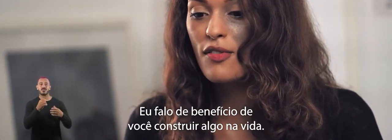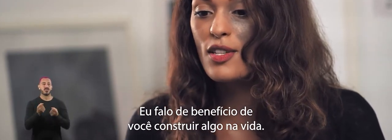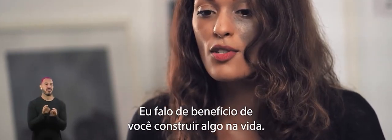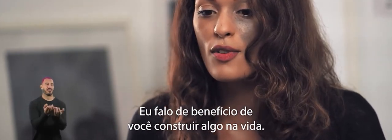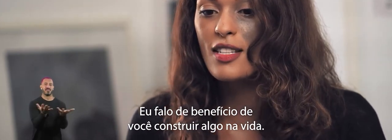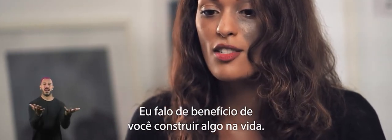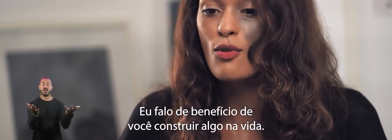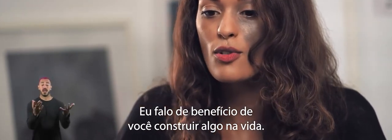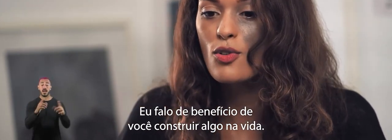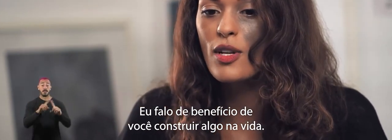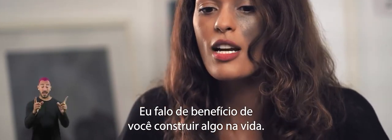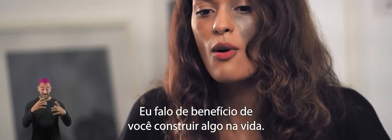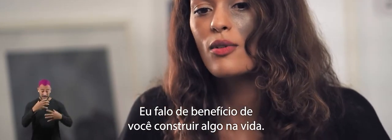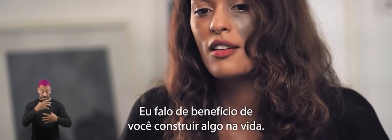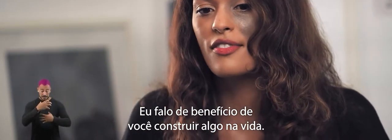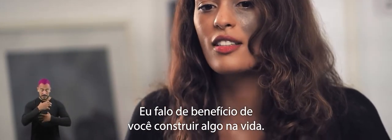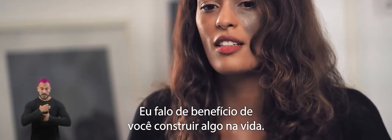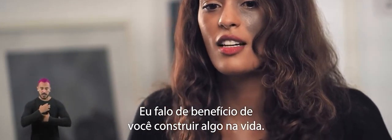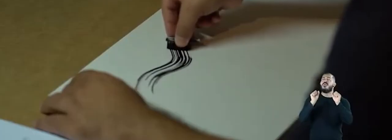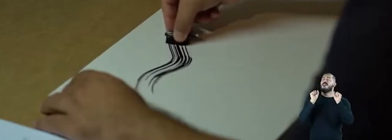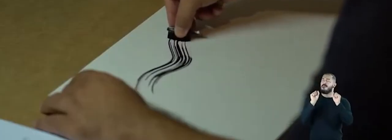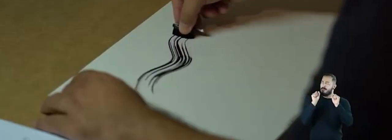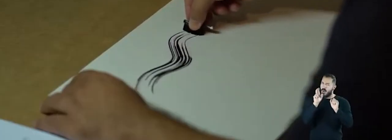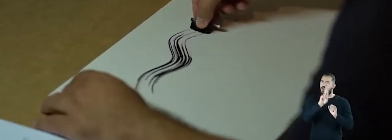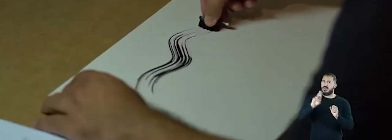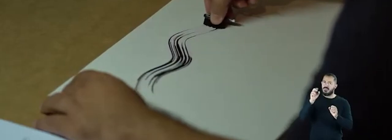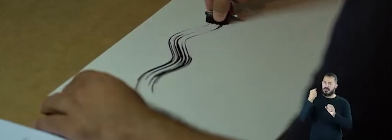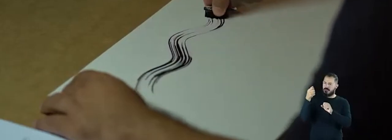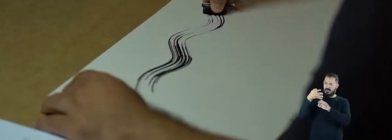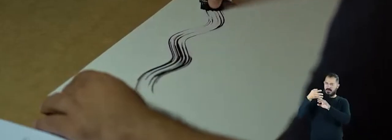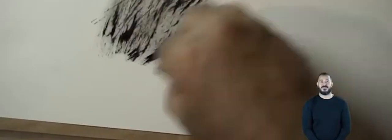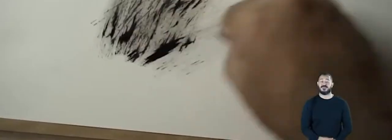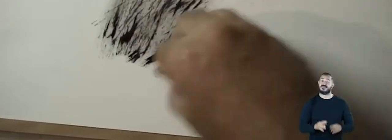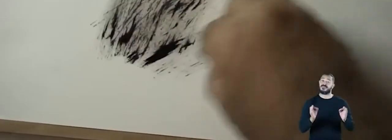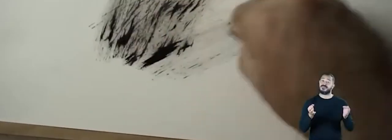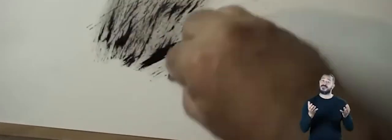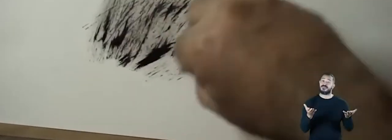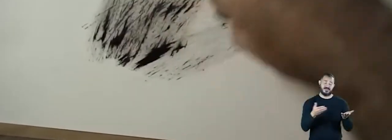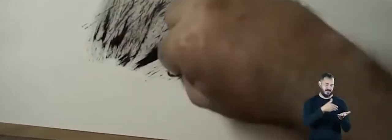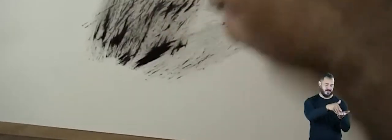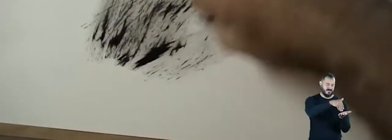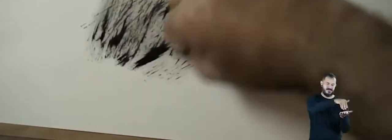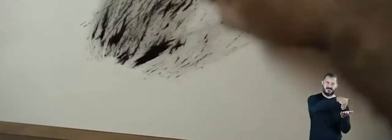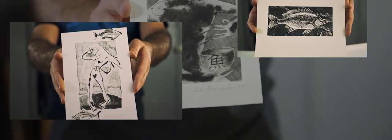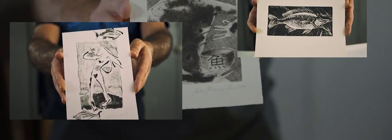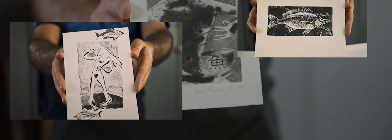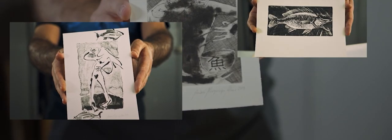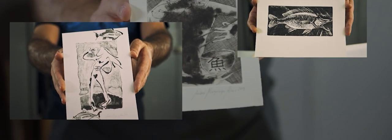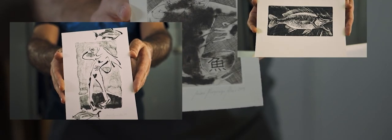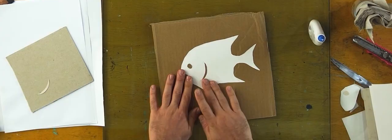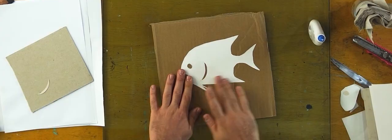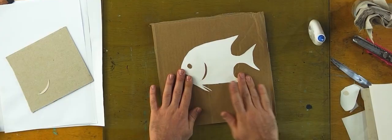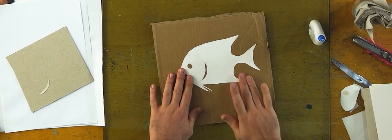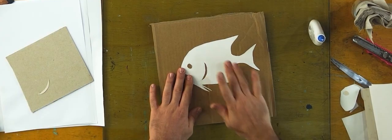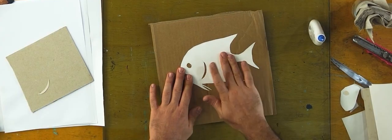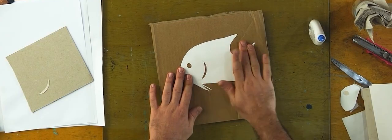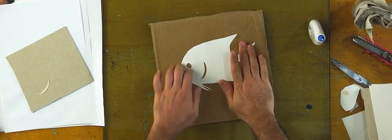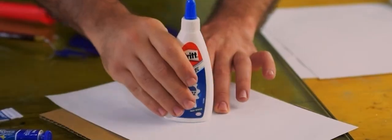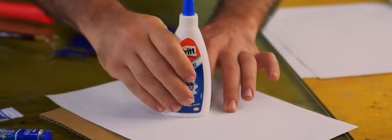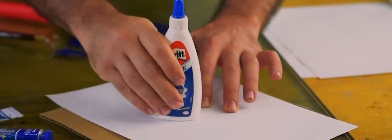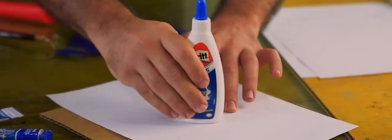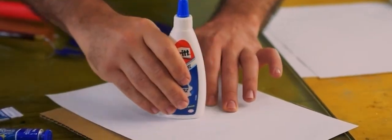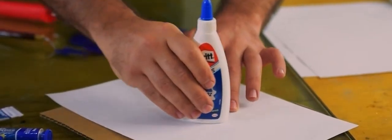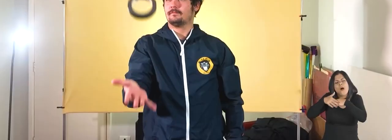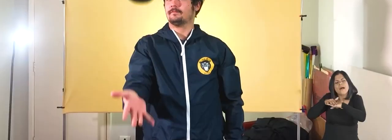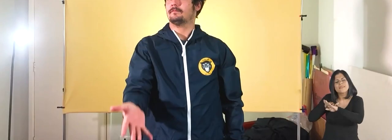falo de benefício de você, de construir algo na vida. Reforçamos o nosso papel como emissora pública e aberta. E exibimos uma série